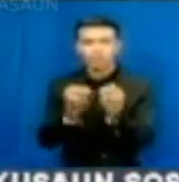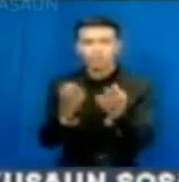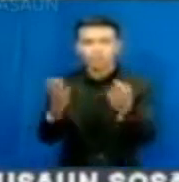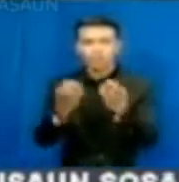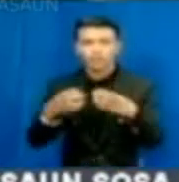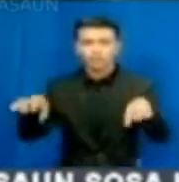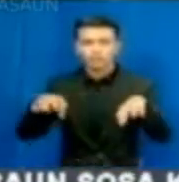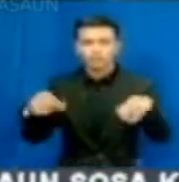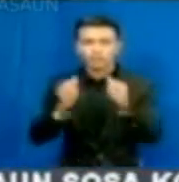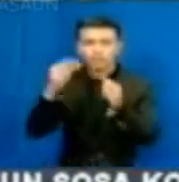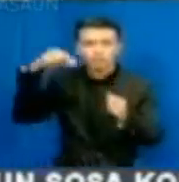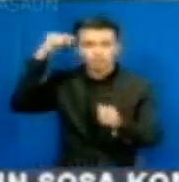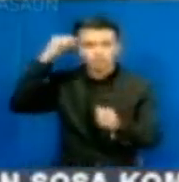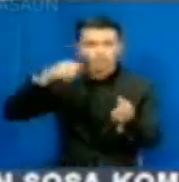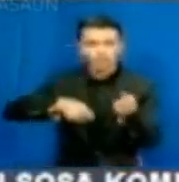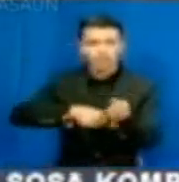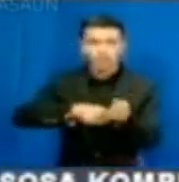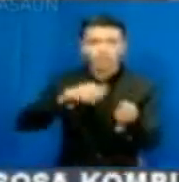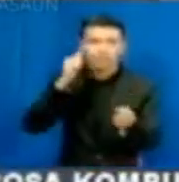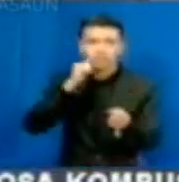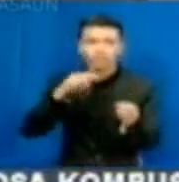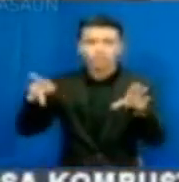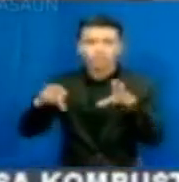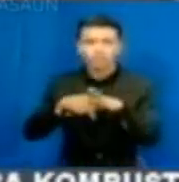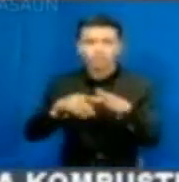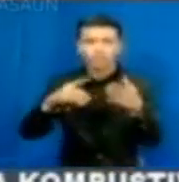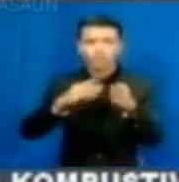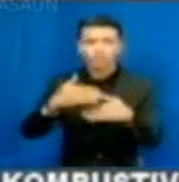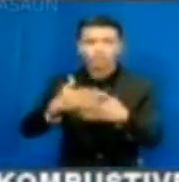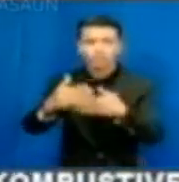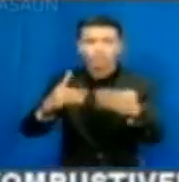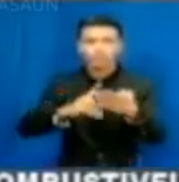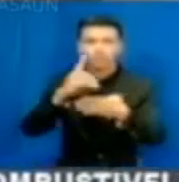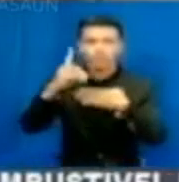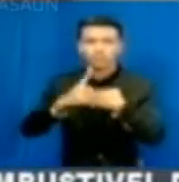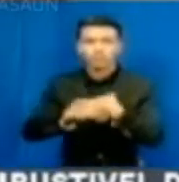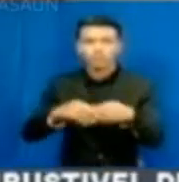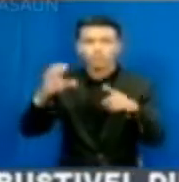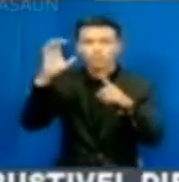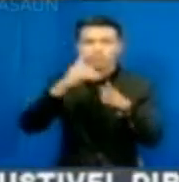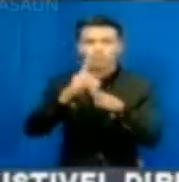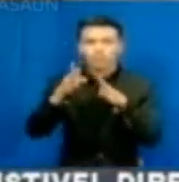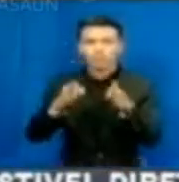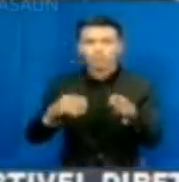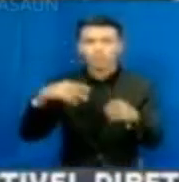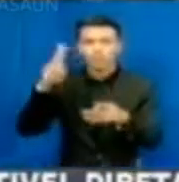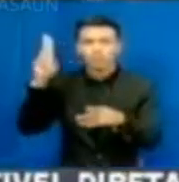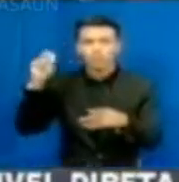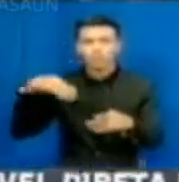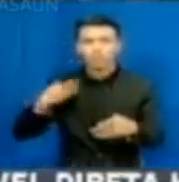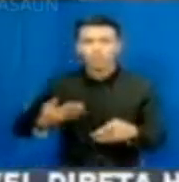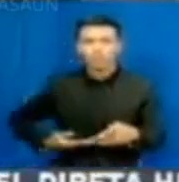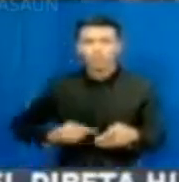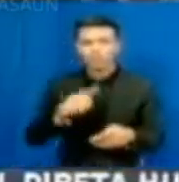serviço ao governo, ho de apoio feto, participativa e a processo de desenvolvimento. Dirigente escritório e UN Women Timor-Leste